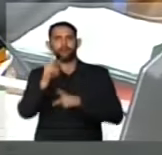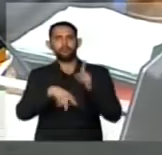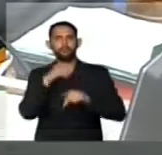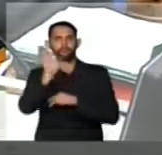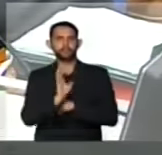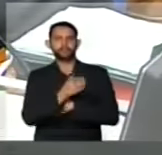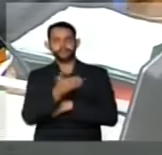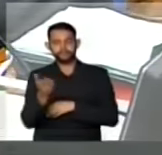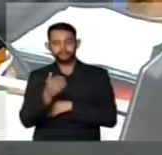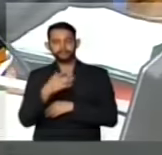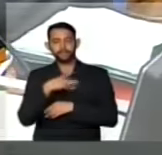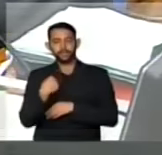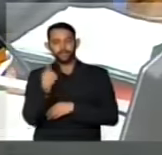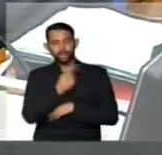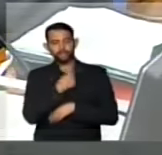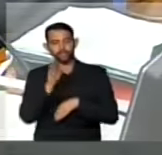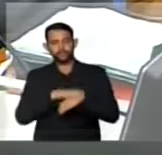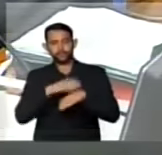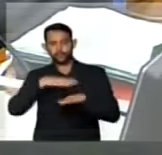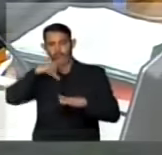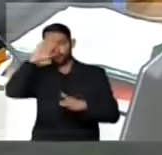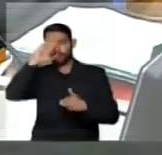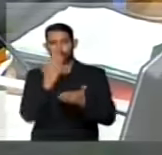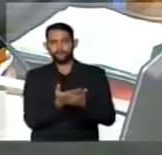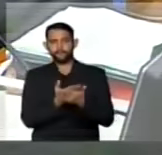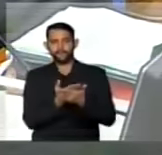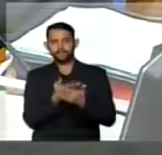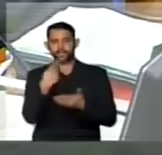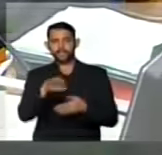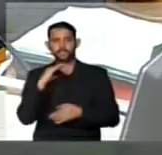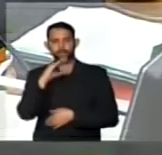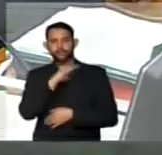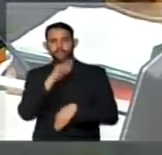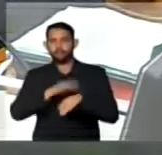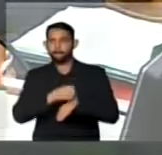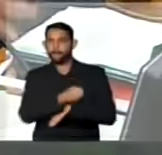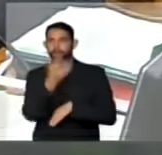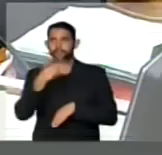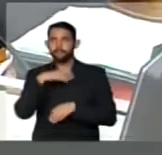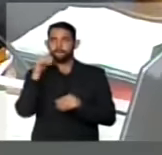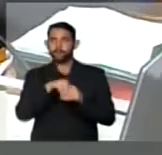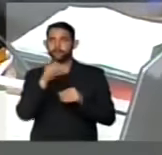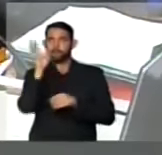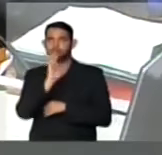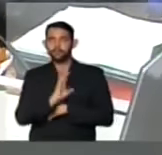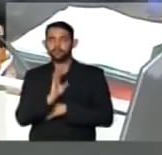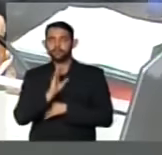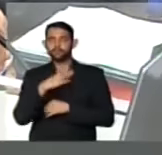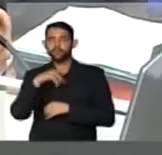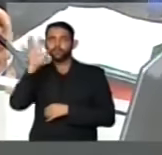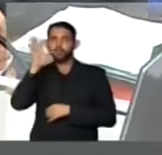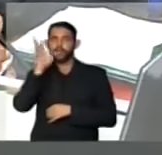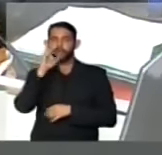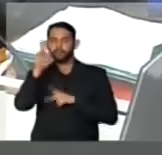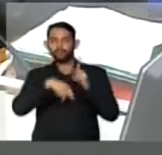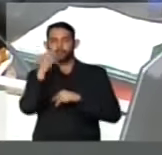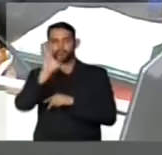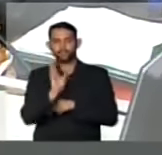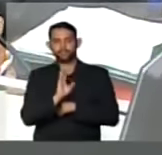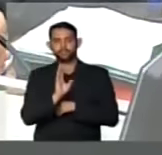país. Estamos muito confiantes que esta comissão, em sua maioria, irá votar pelo Brasil, tão sonhados pelos